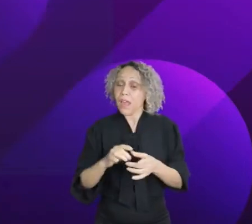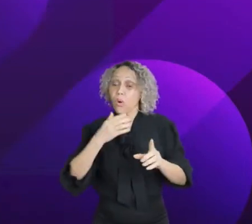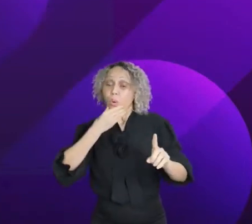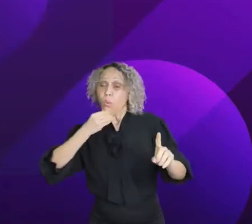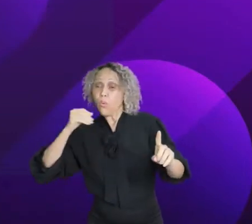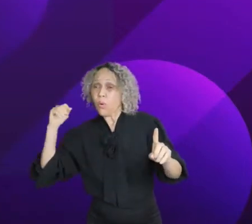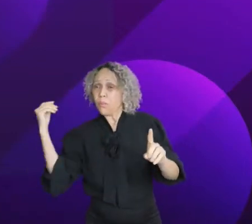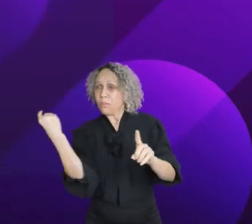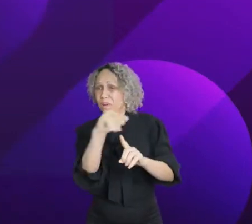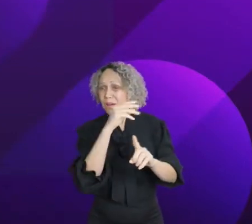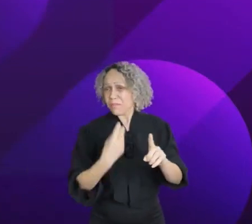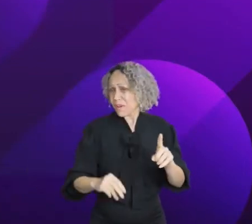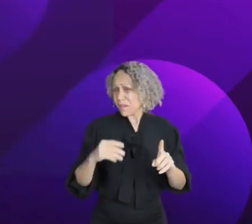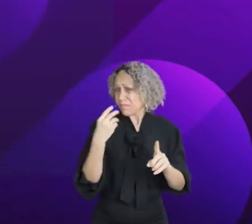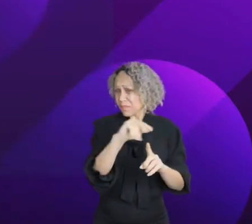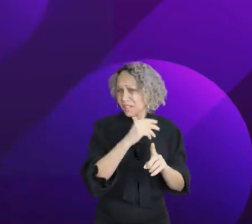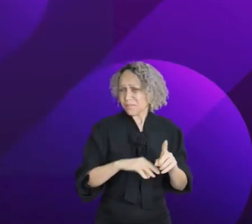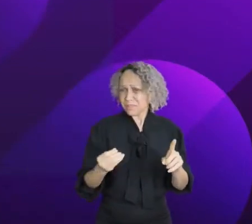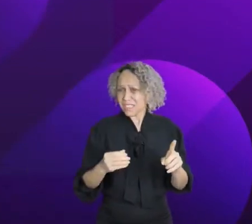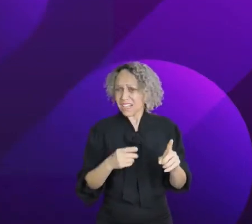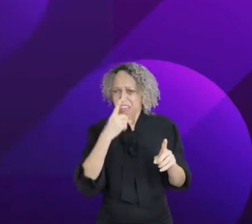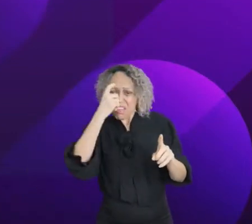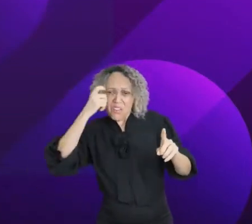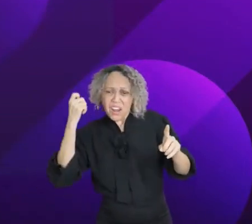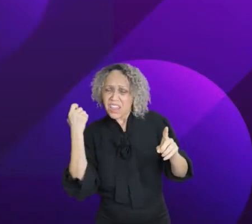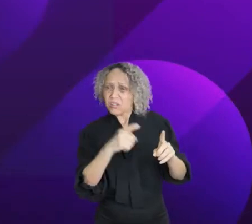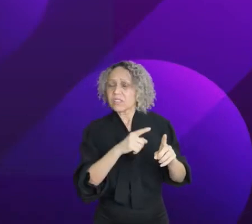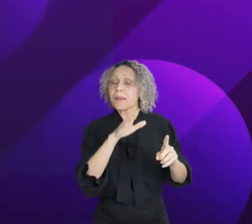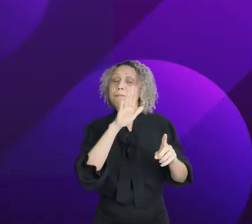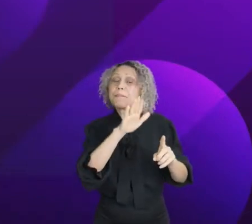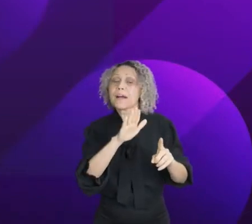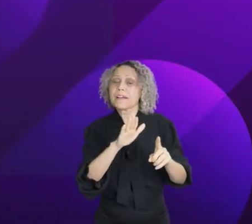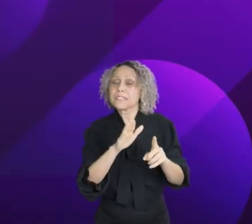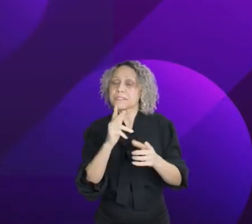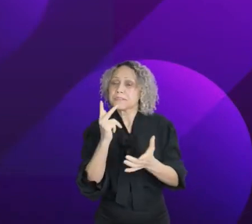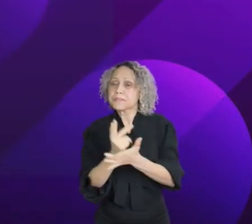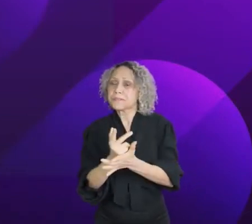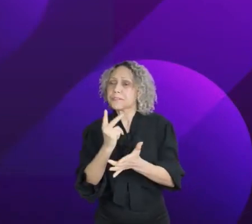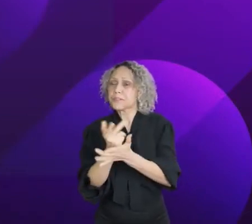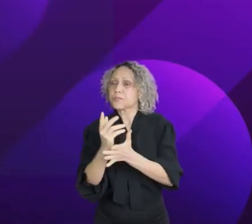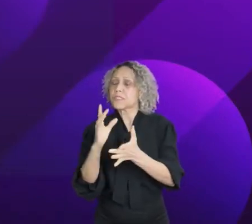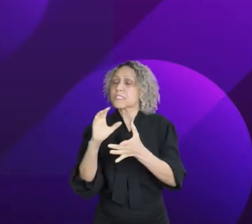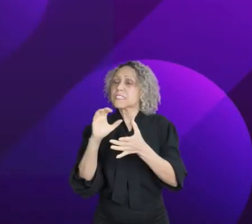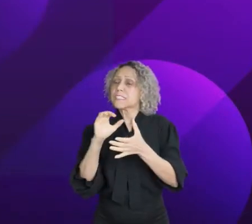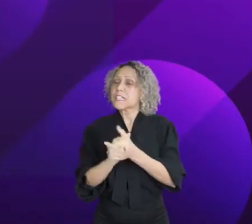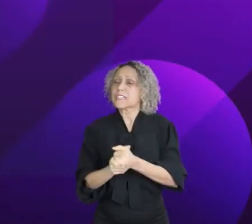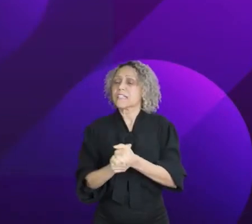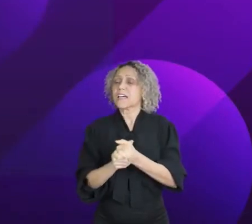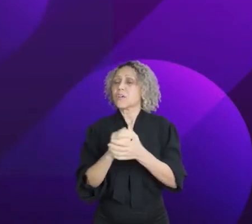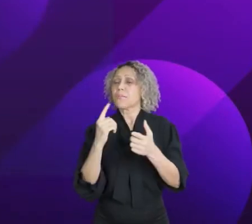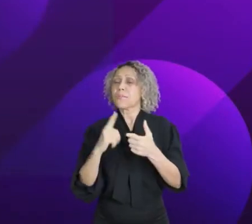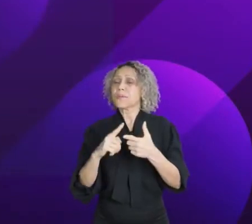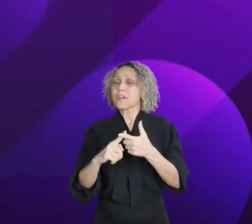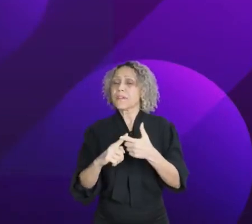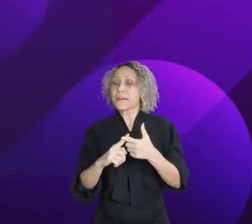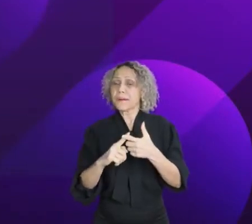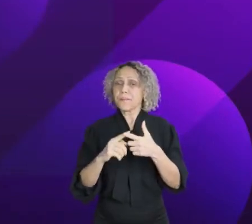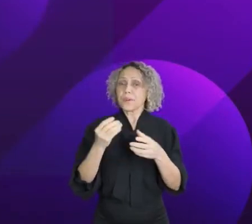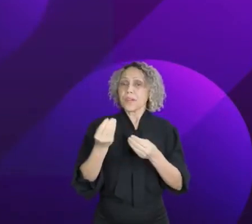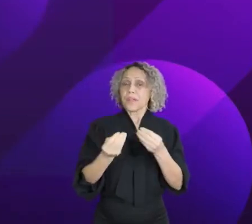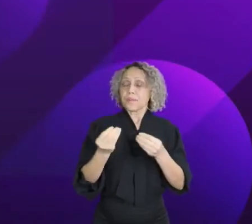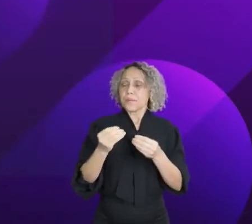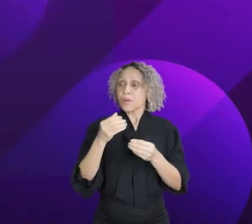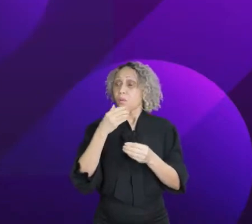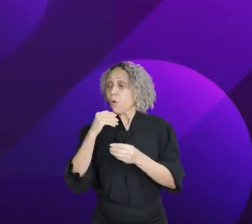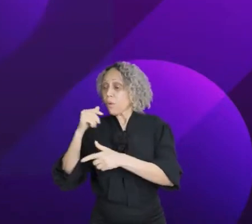suas famílias, muitas das vezes não querer, né? Porque a gente sabe o quanto que na relação de violência as mulheres